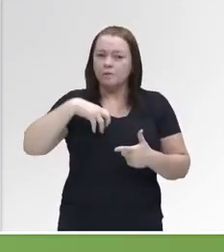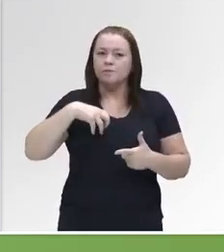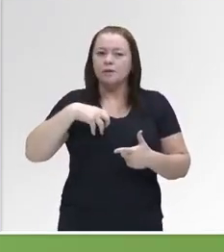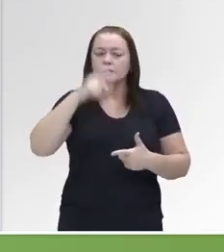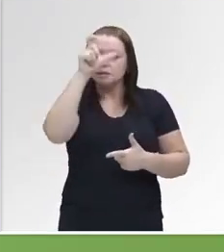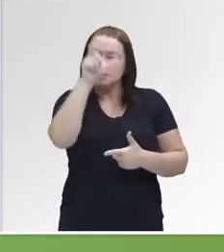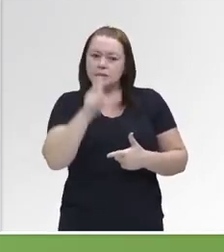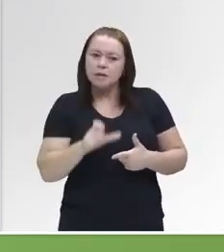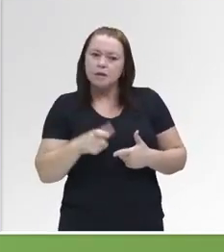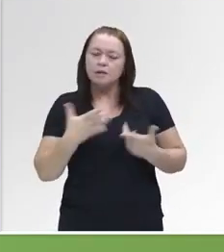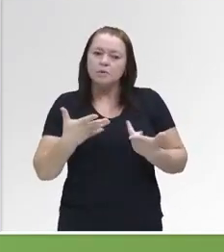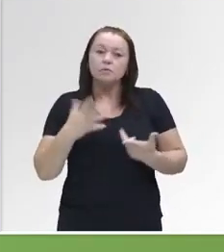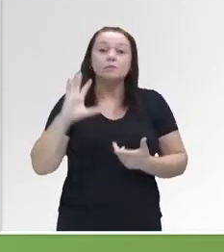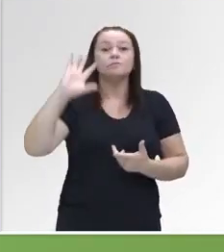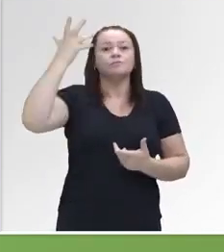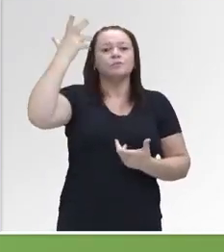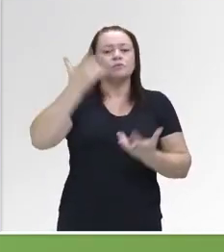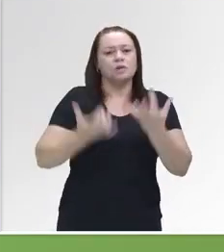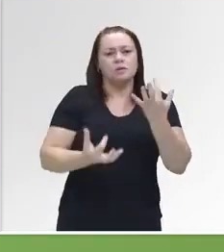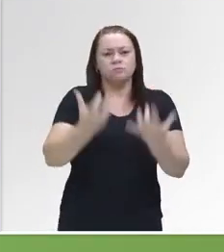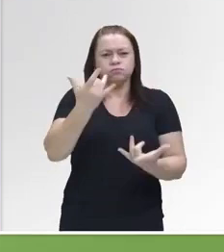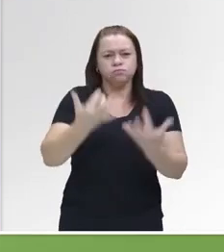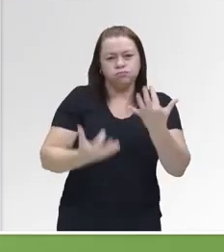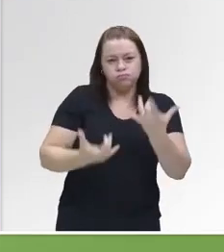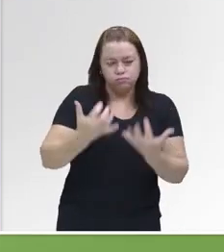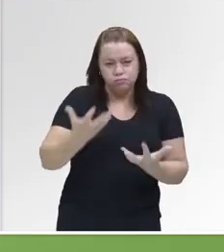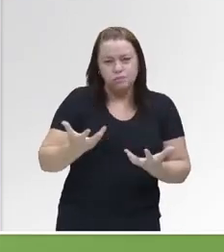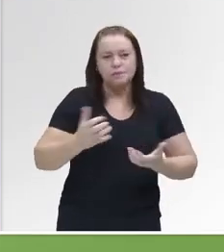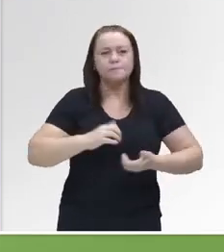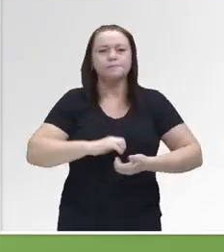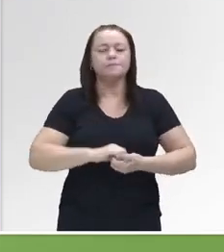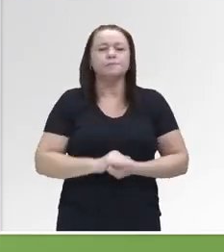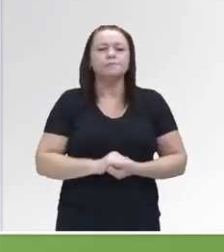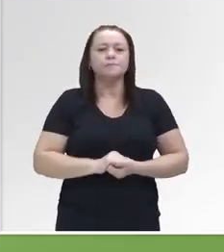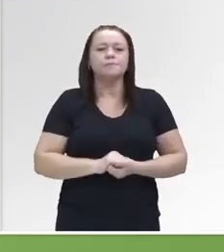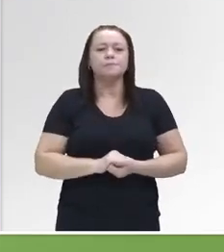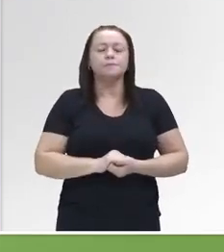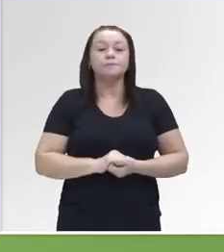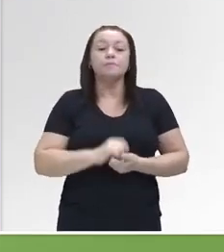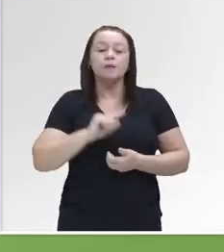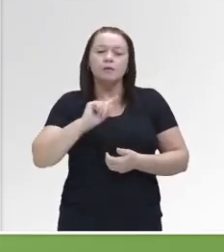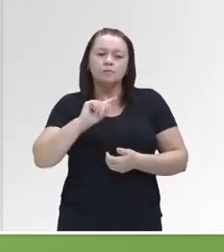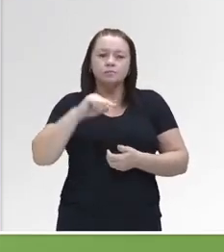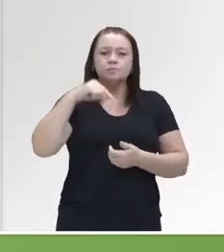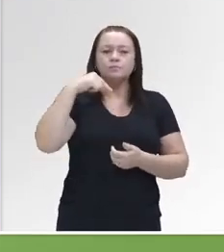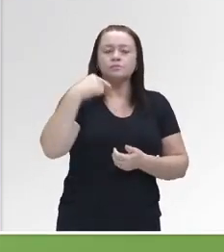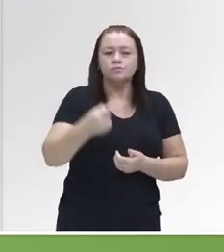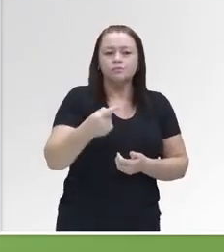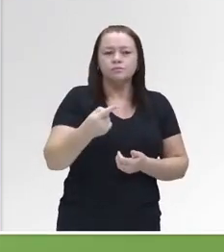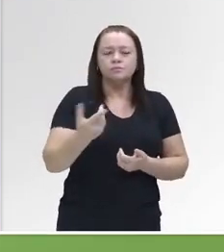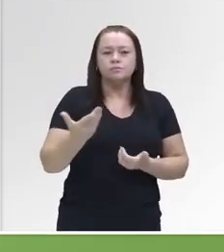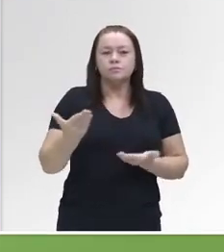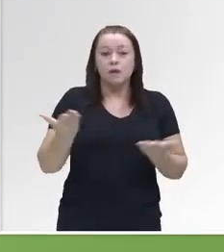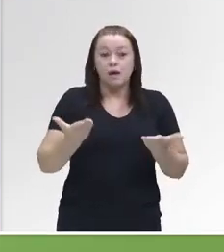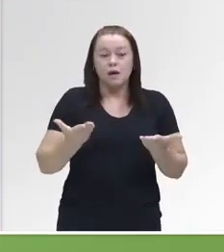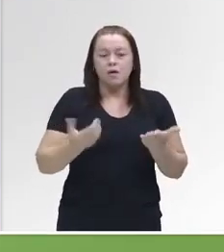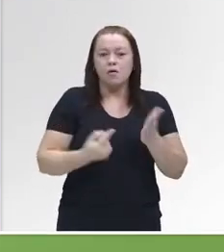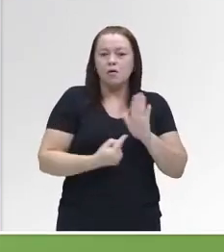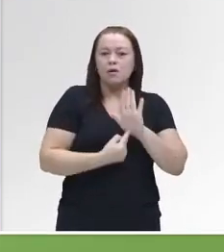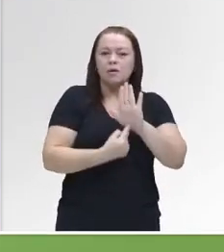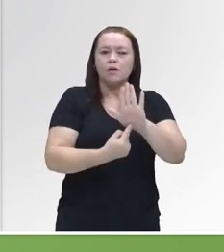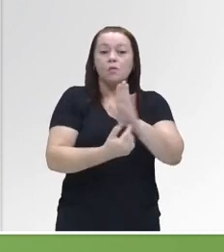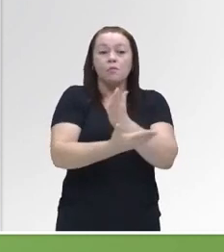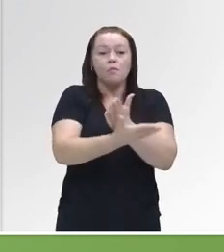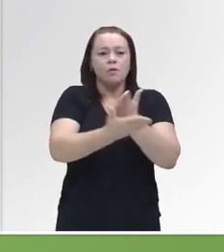no caso de acidente com queimaduras. Evoluindo mais um pouco, eu trago para vocês, que é uma coisa